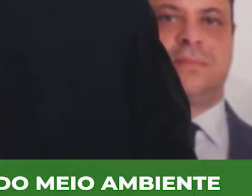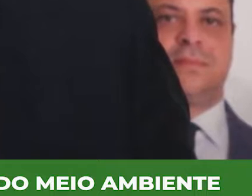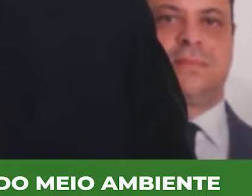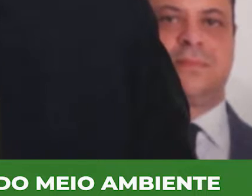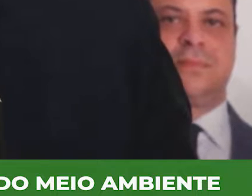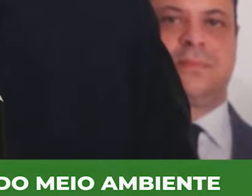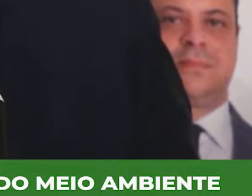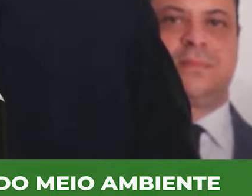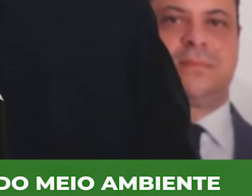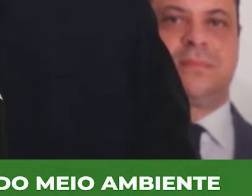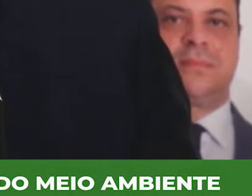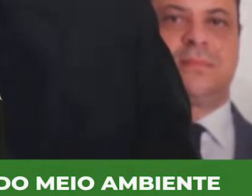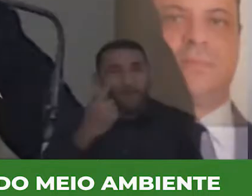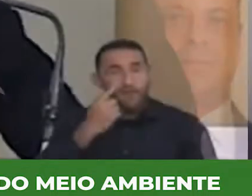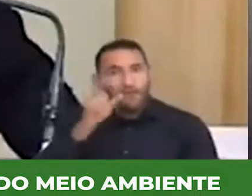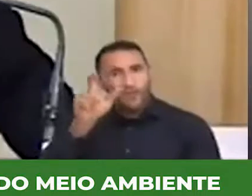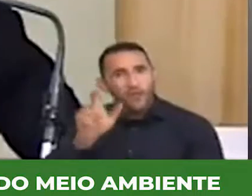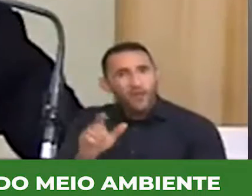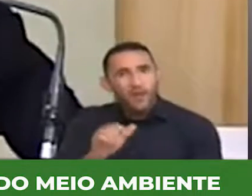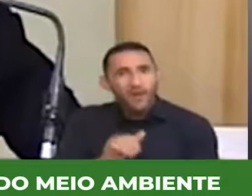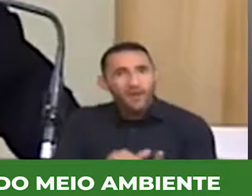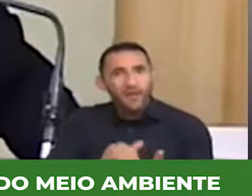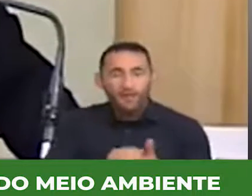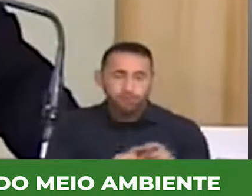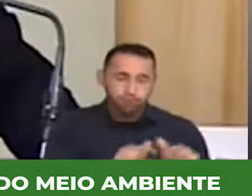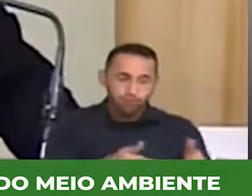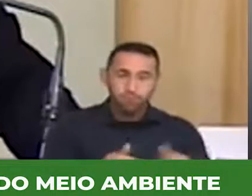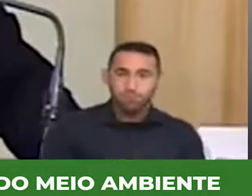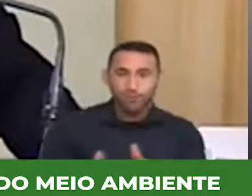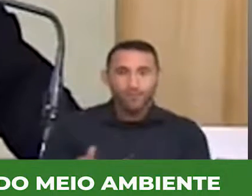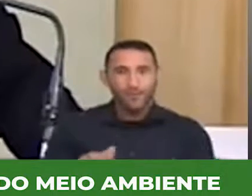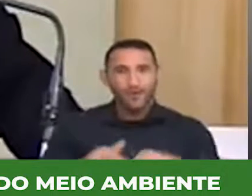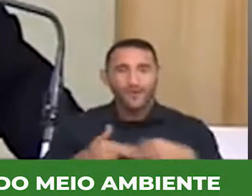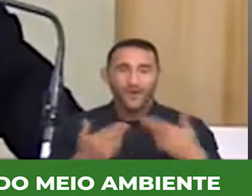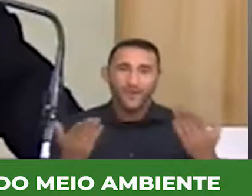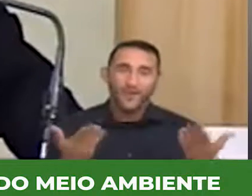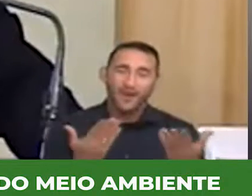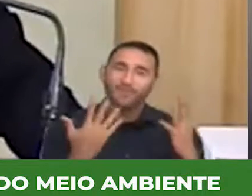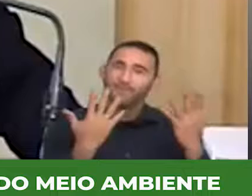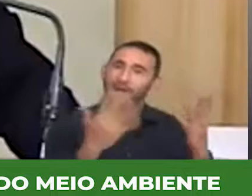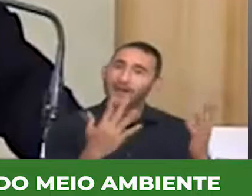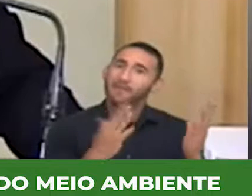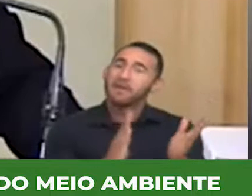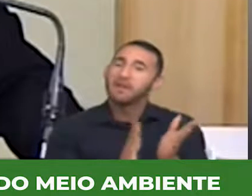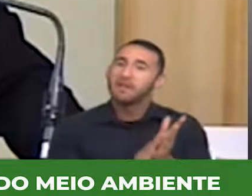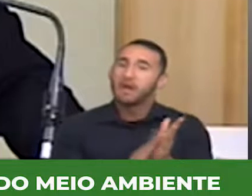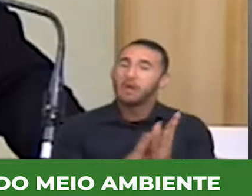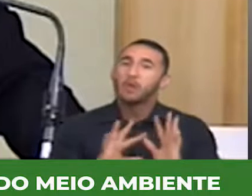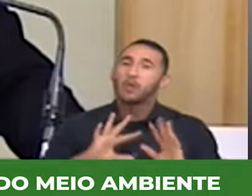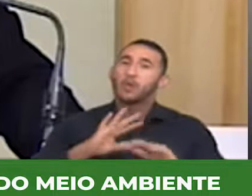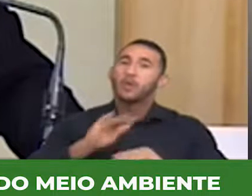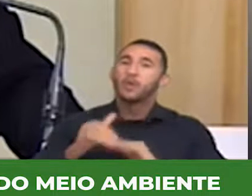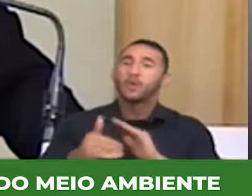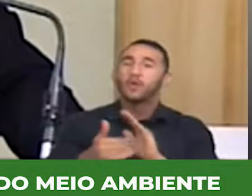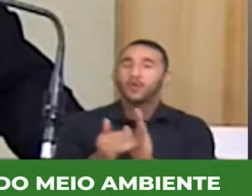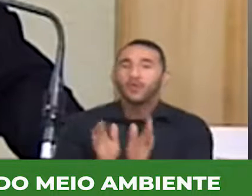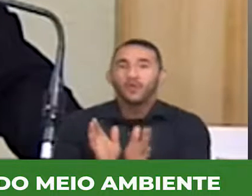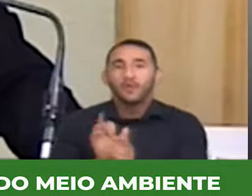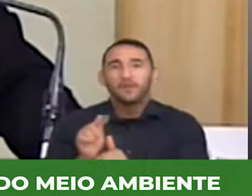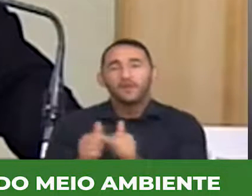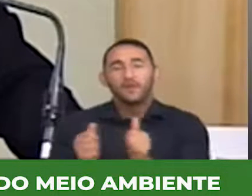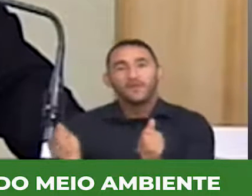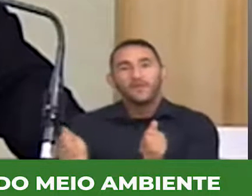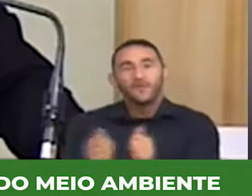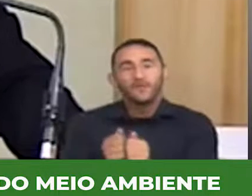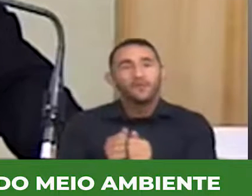ele gostou e falou a vou fazer uma Moção queria deixar aqui os parabéns em nome de toda sua equipe pela gestão pelo trabalho